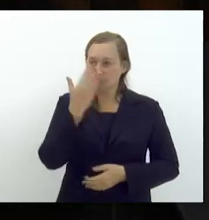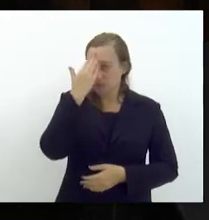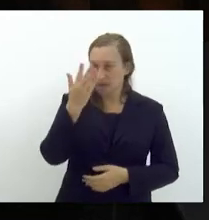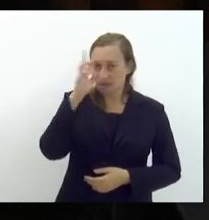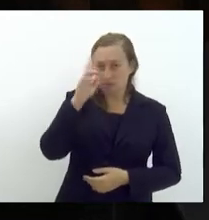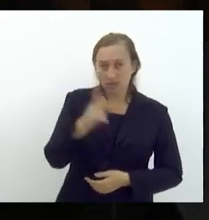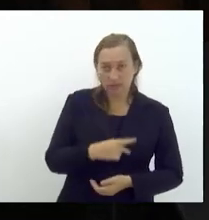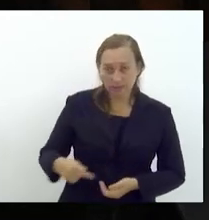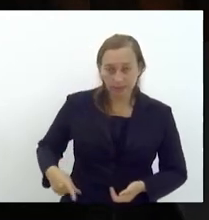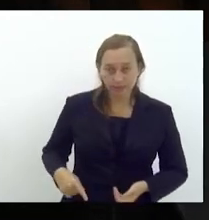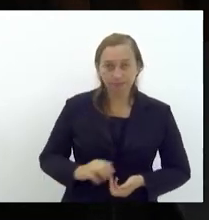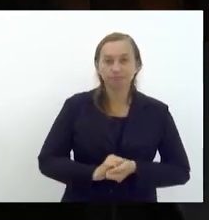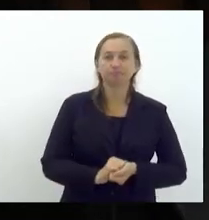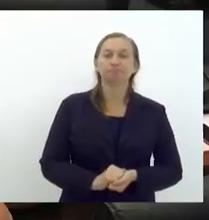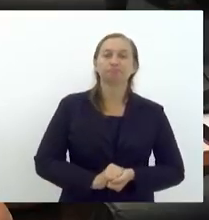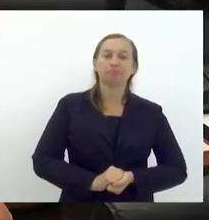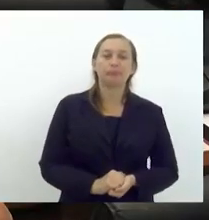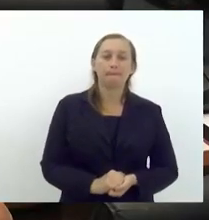obrigado